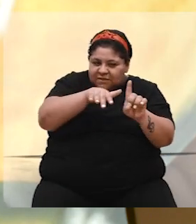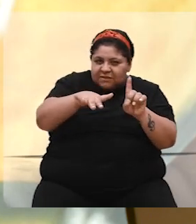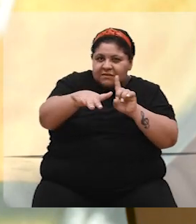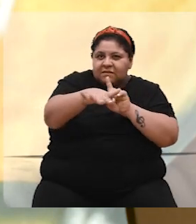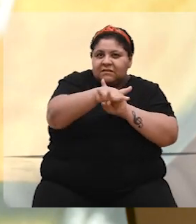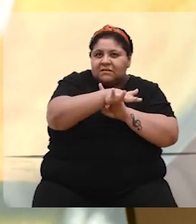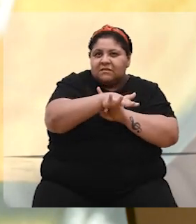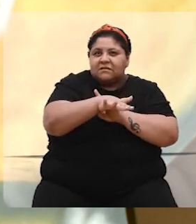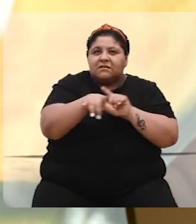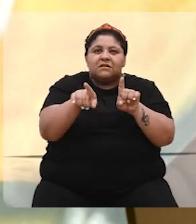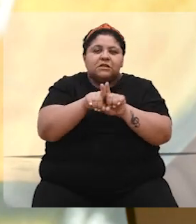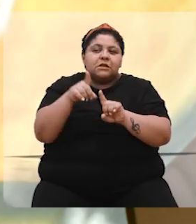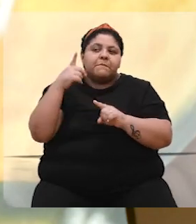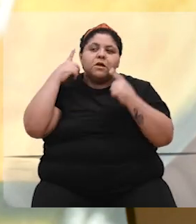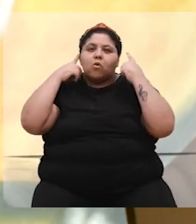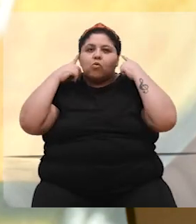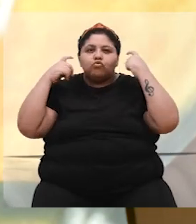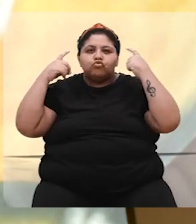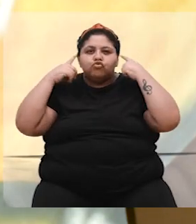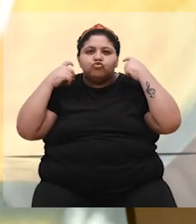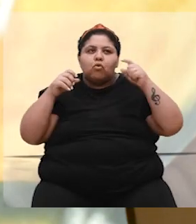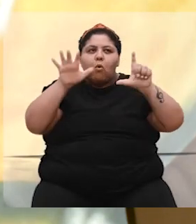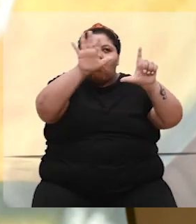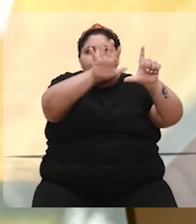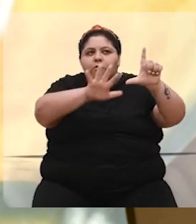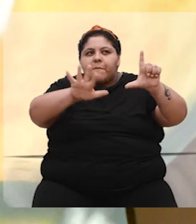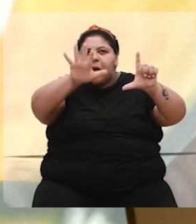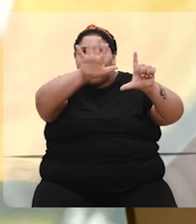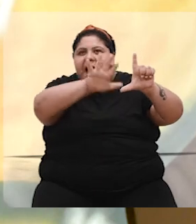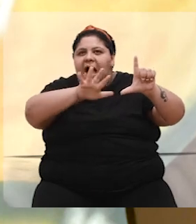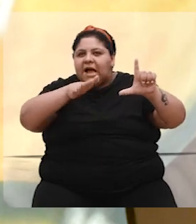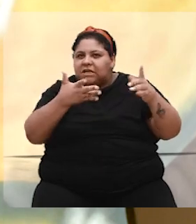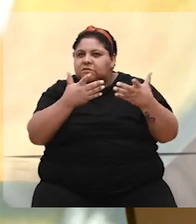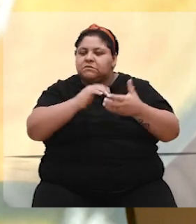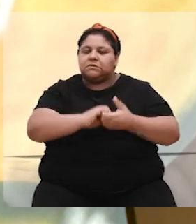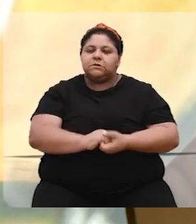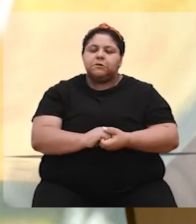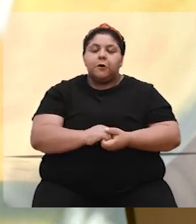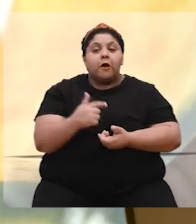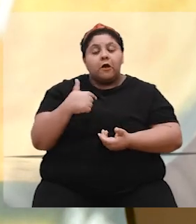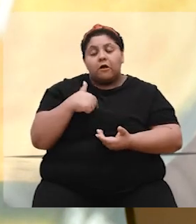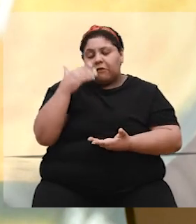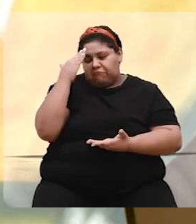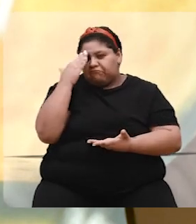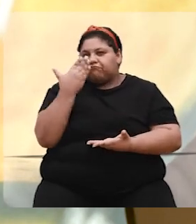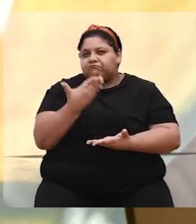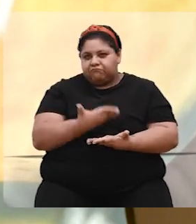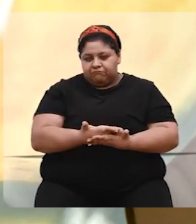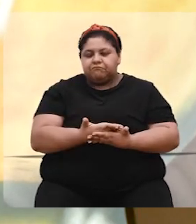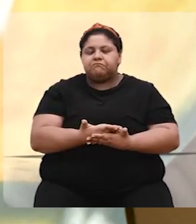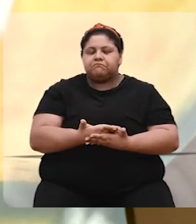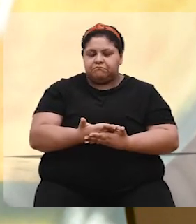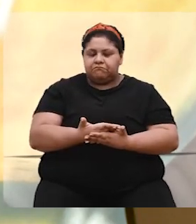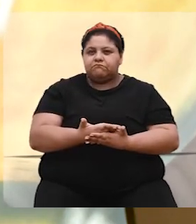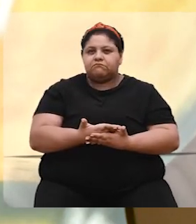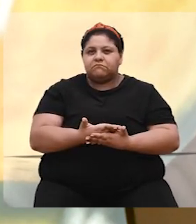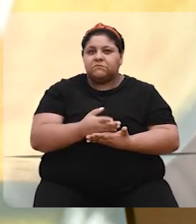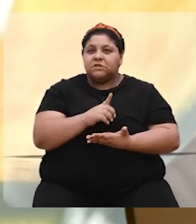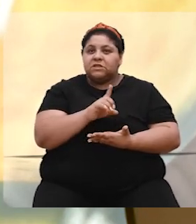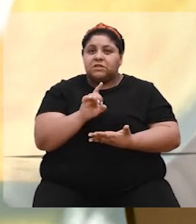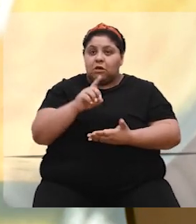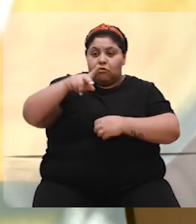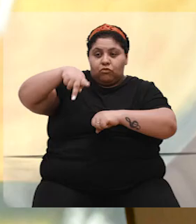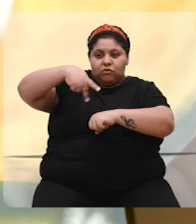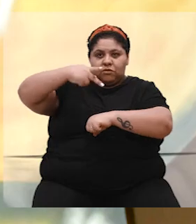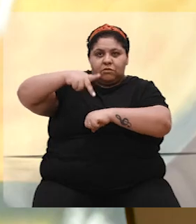da sociedade também com sons, com imagens, né? Eu acredito mesmo que